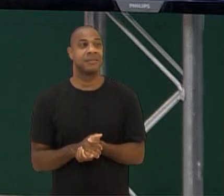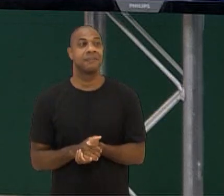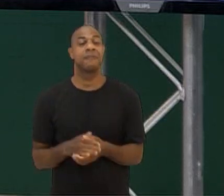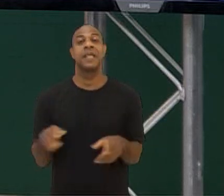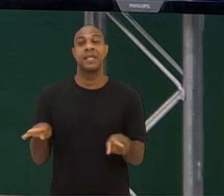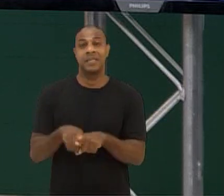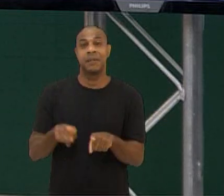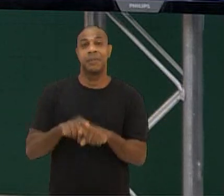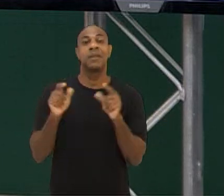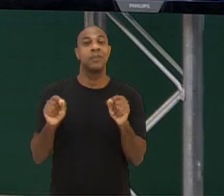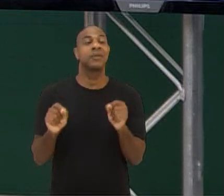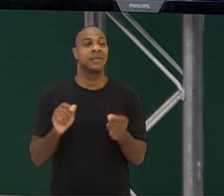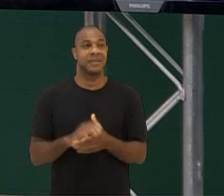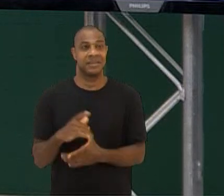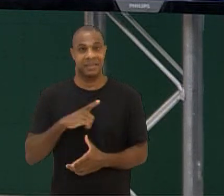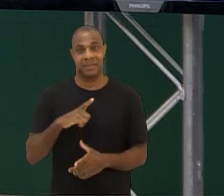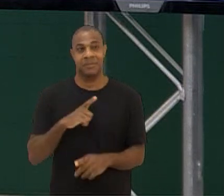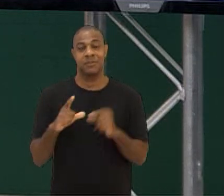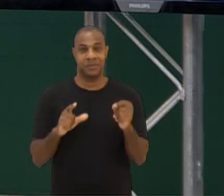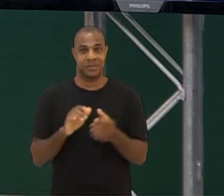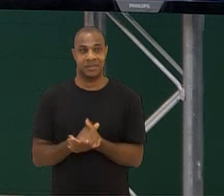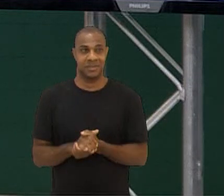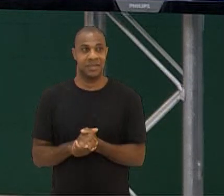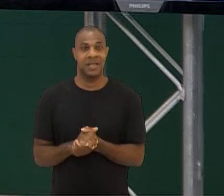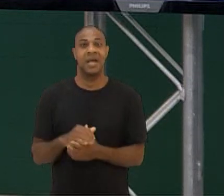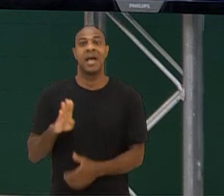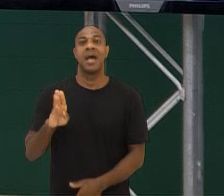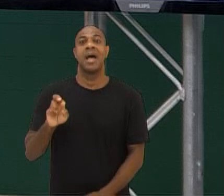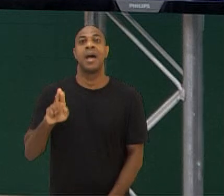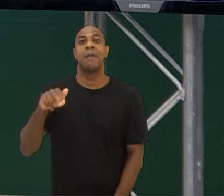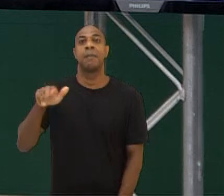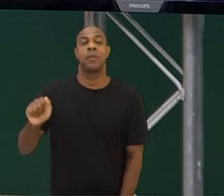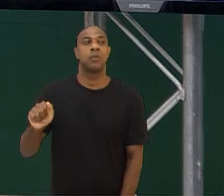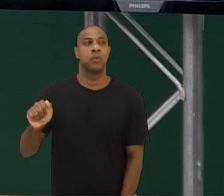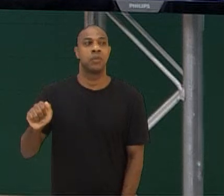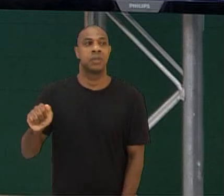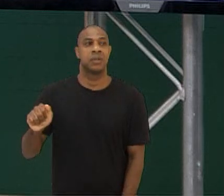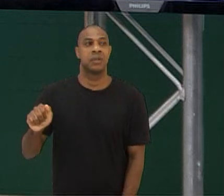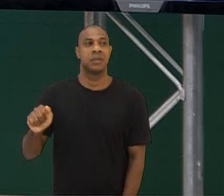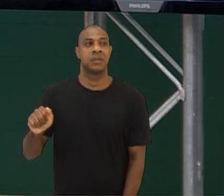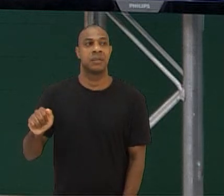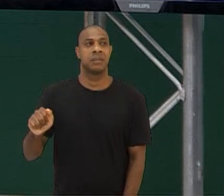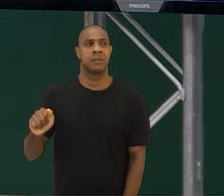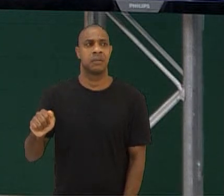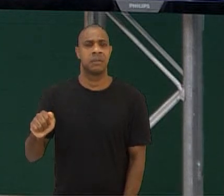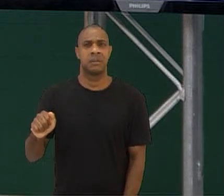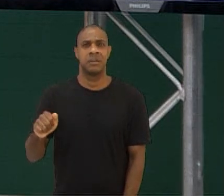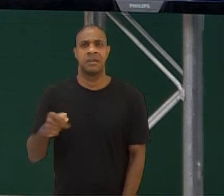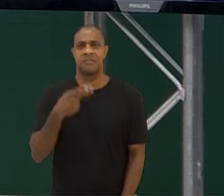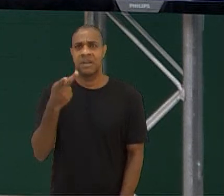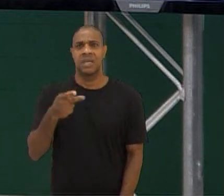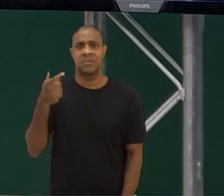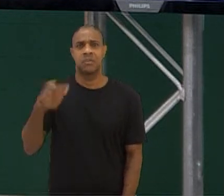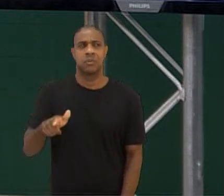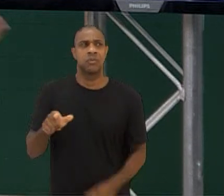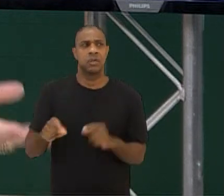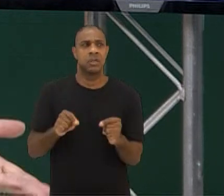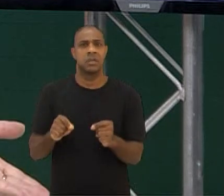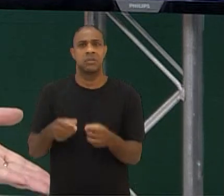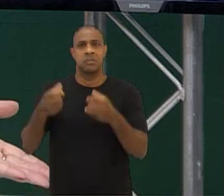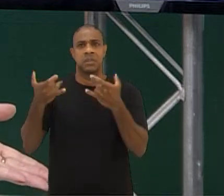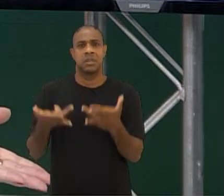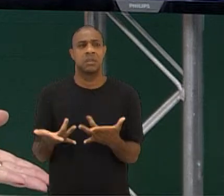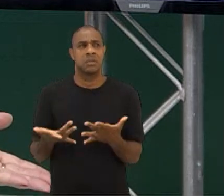também temos aqui a Bruna, ela pediu para a gente falar alguma coisa de novo. Bruna, se ficou